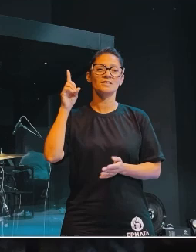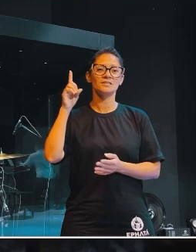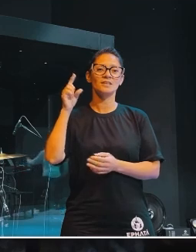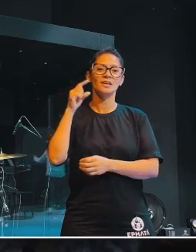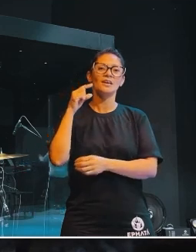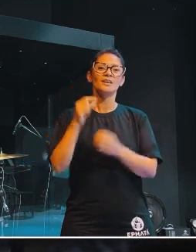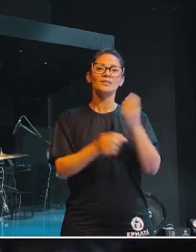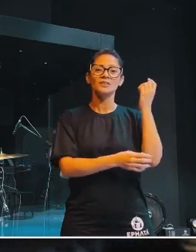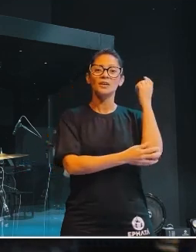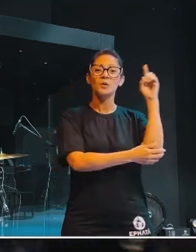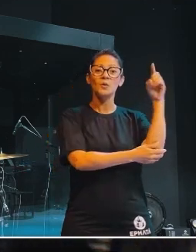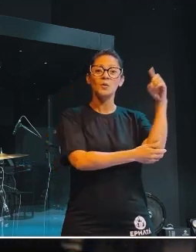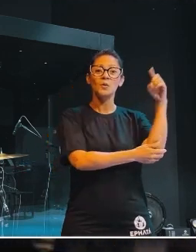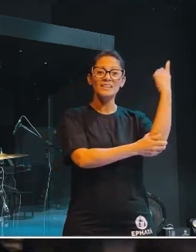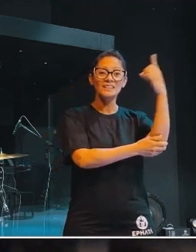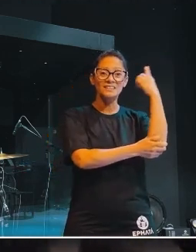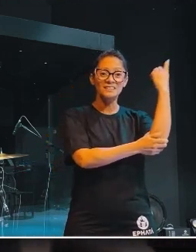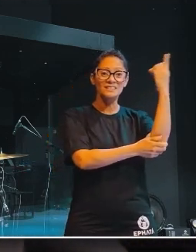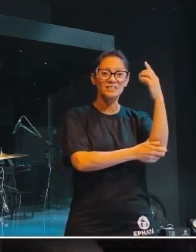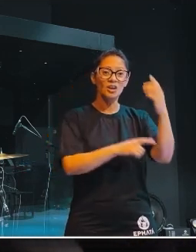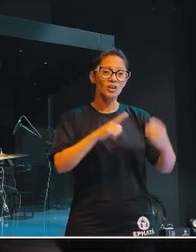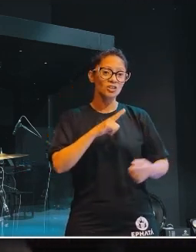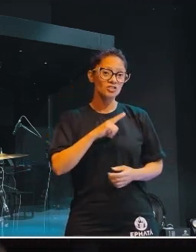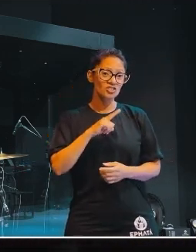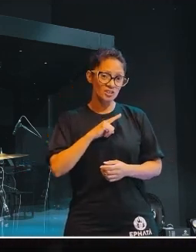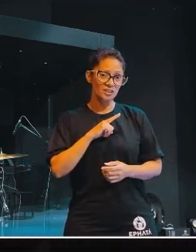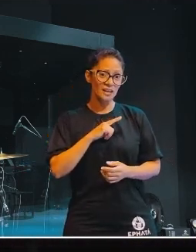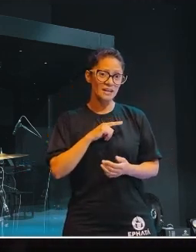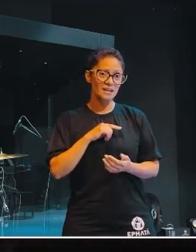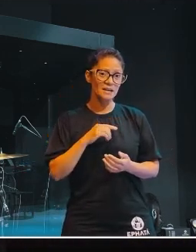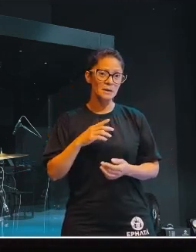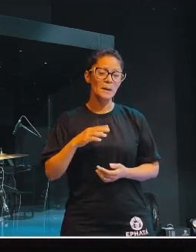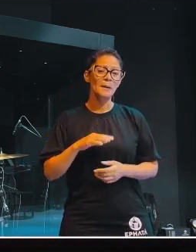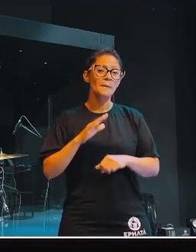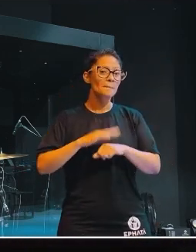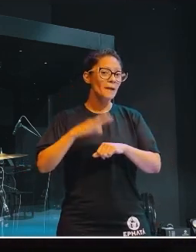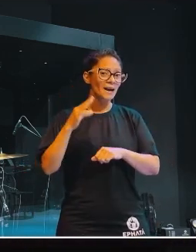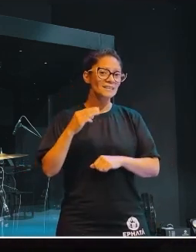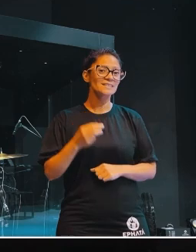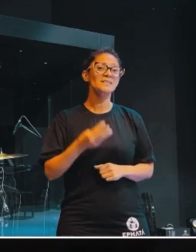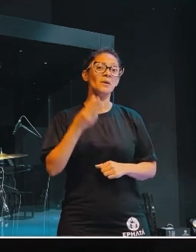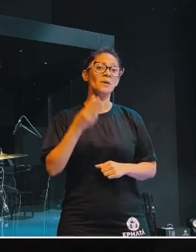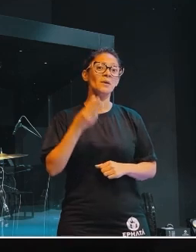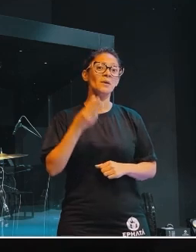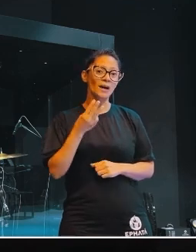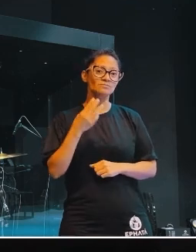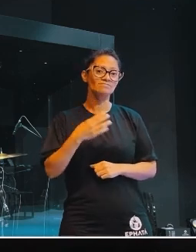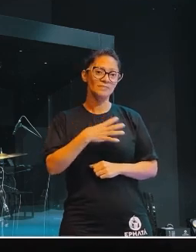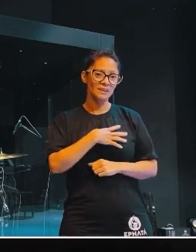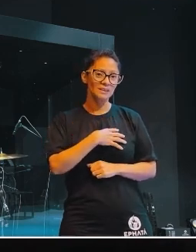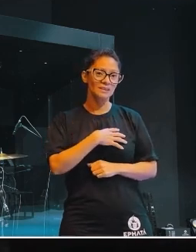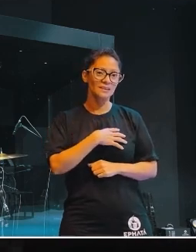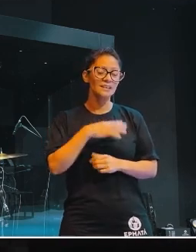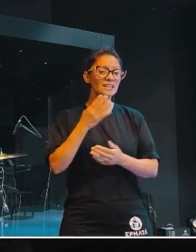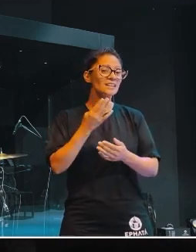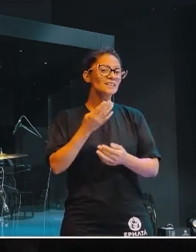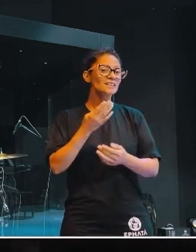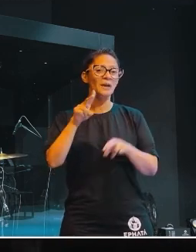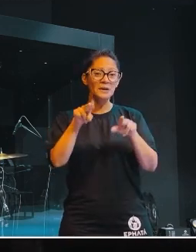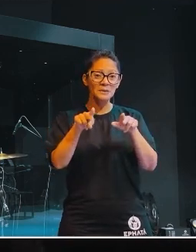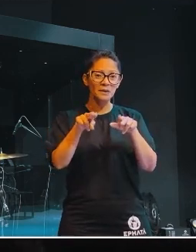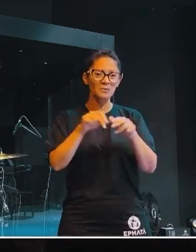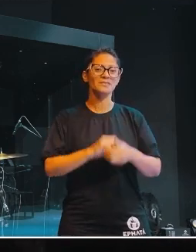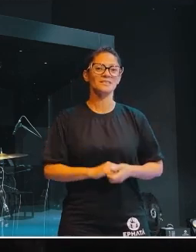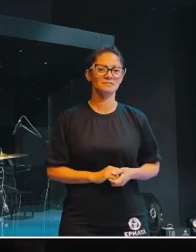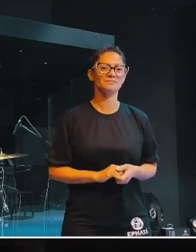Então não era um gigante, eram 5 gigantes. Sabe o que é que Davi quer nos